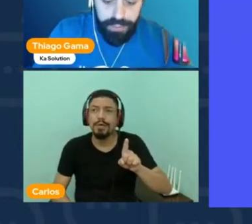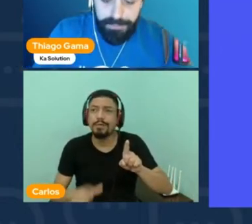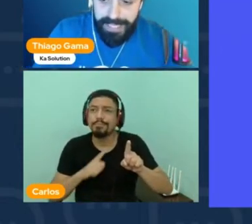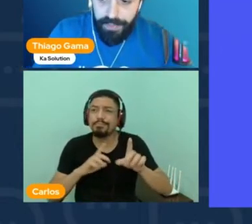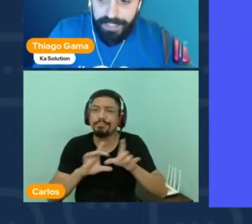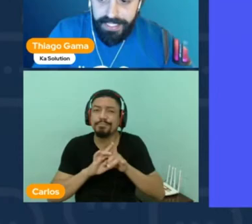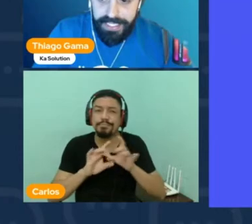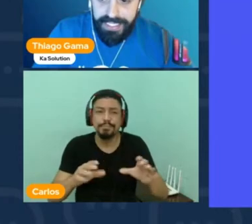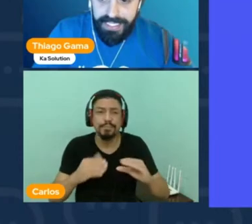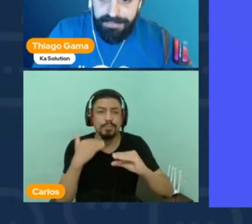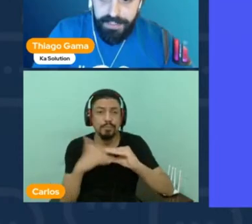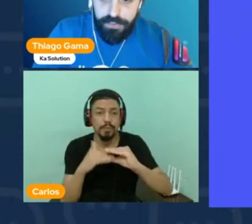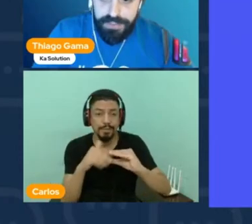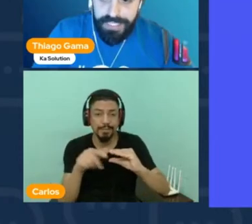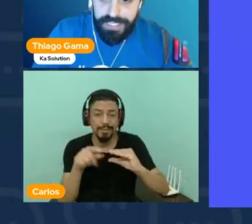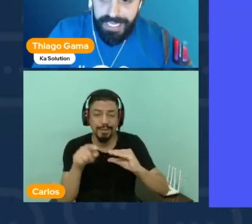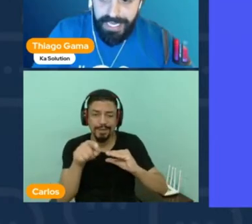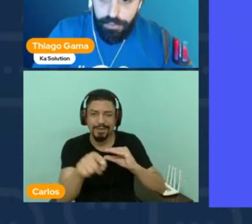disponível o e-mail aqui, né,